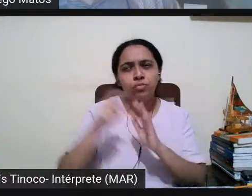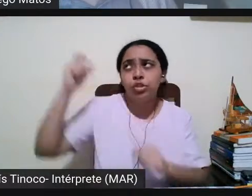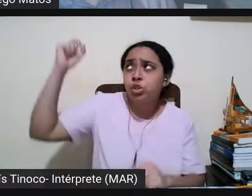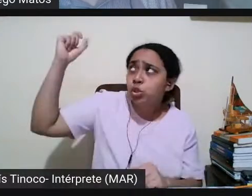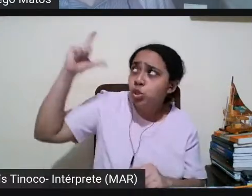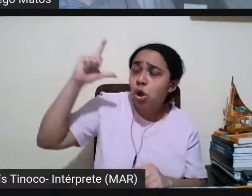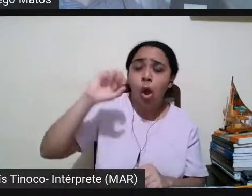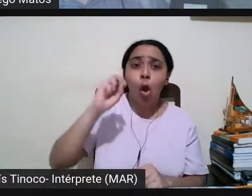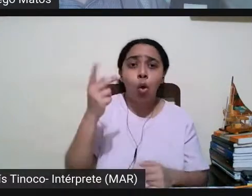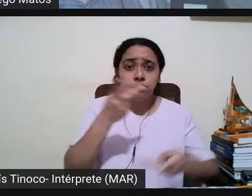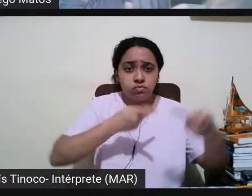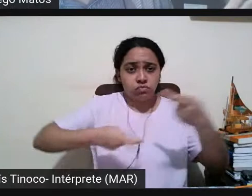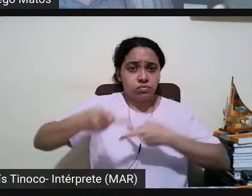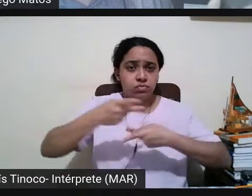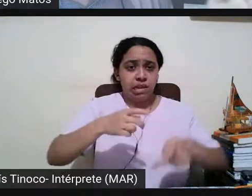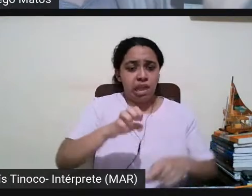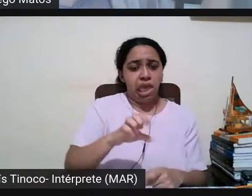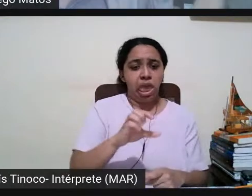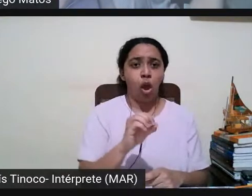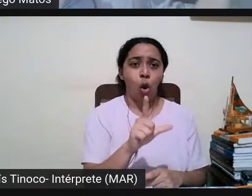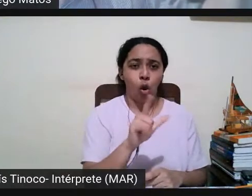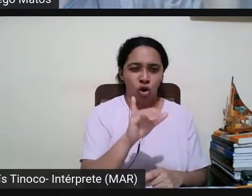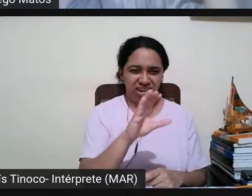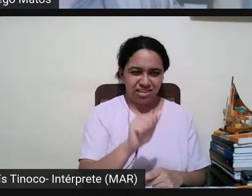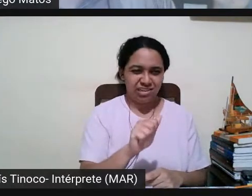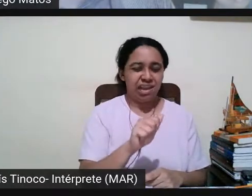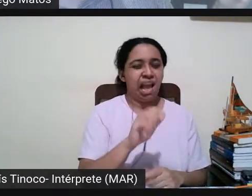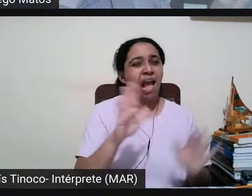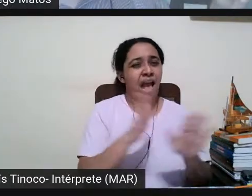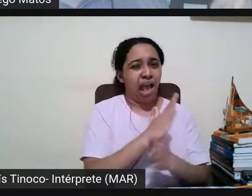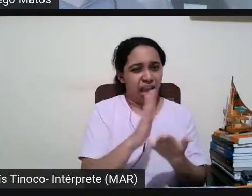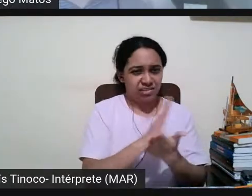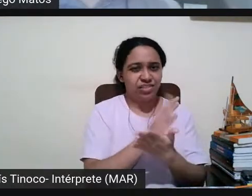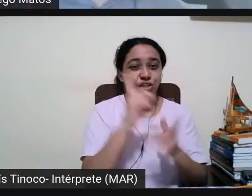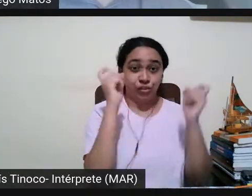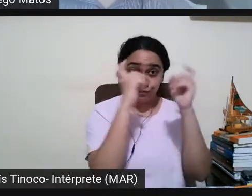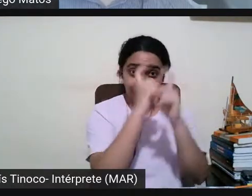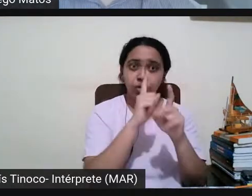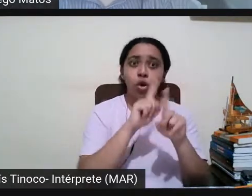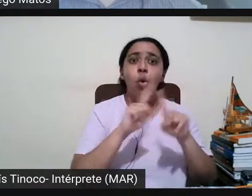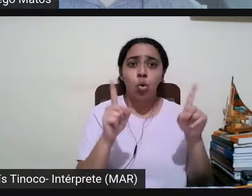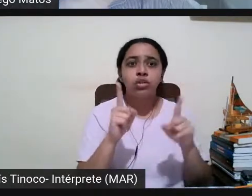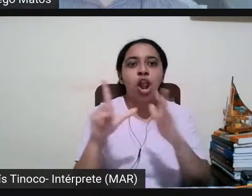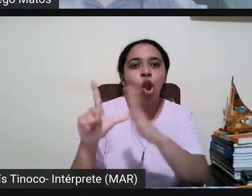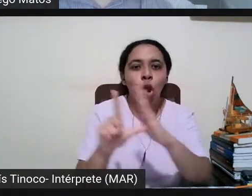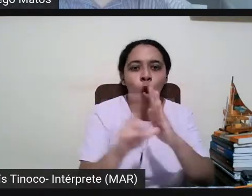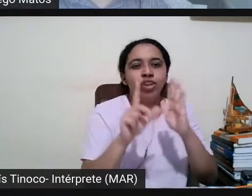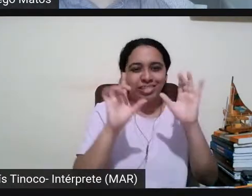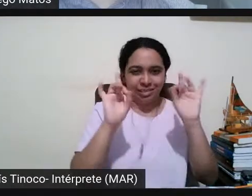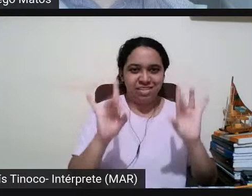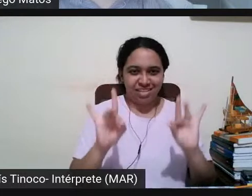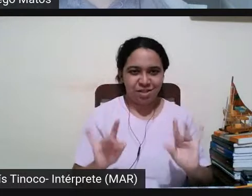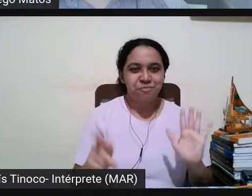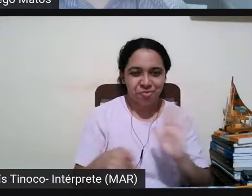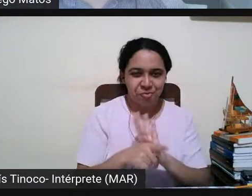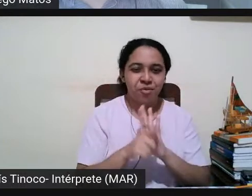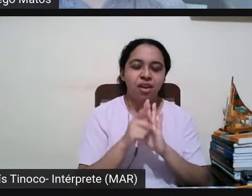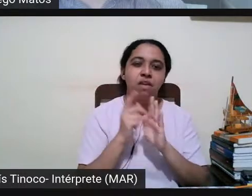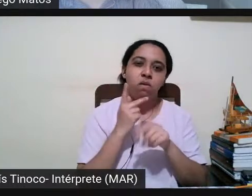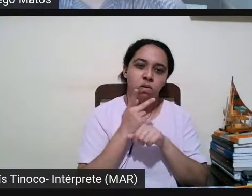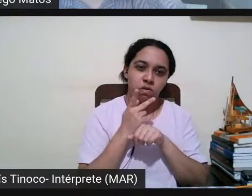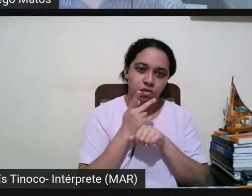mesmo é óleo pela hora que é mais é um pouco mais difícil mas tem você encontra às vezes loja material de construção você faz o projeto encaminha para